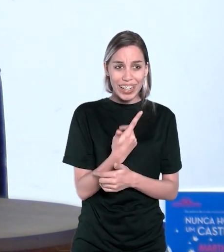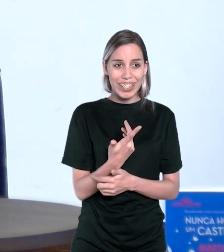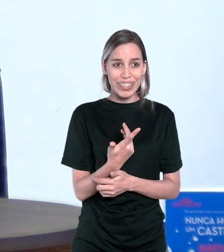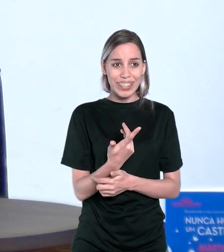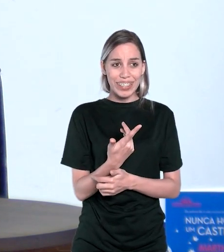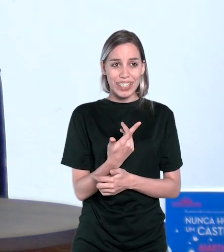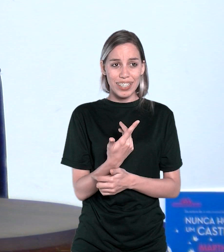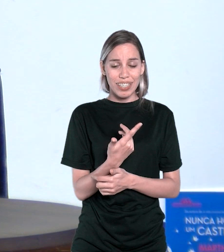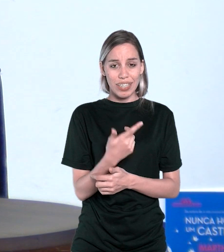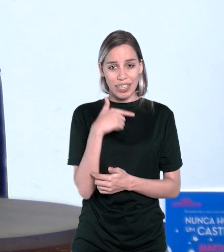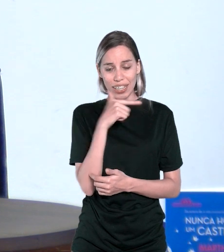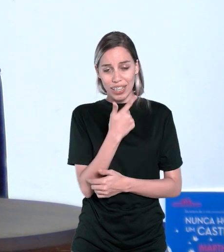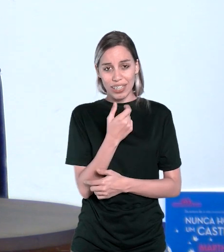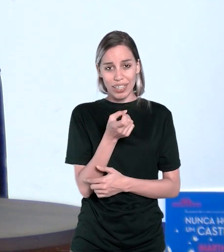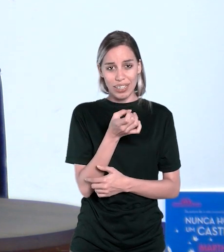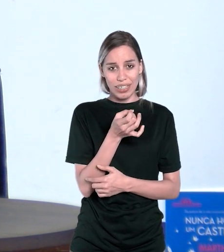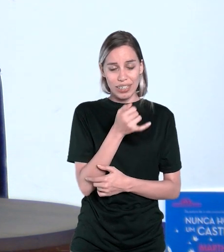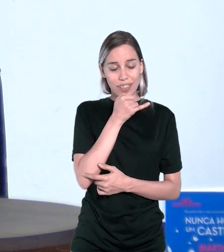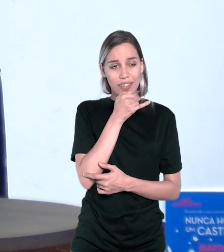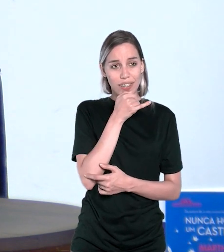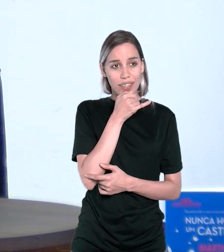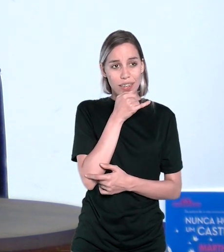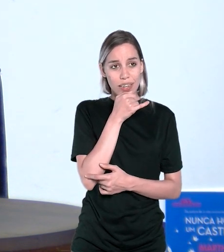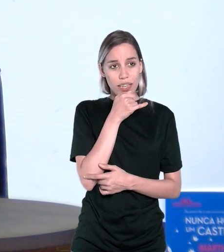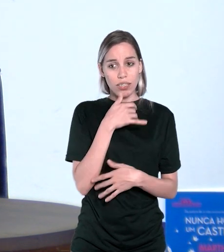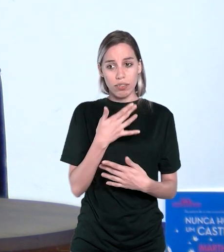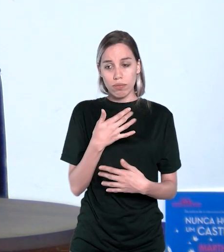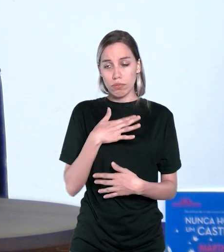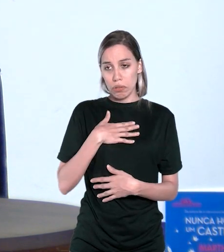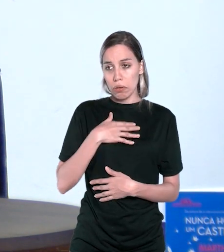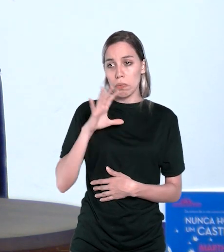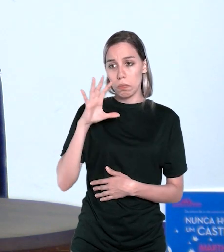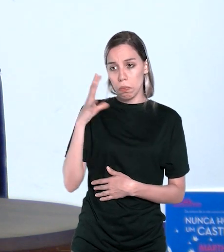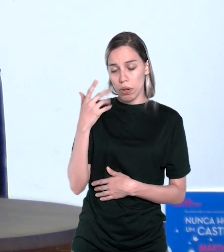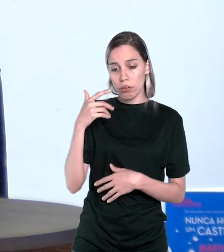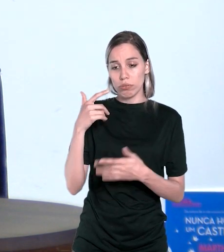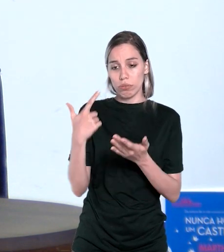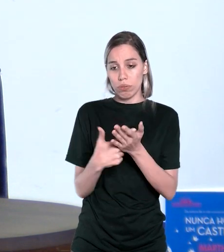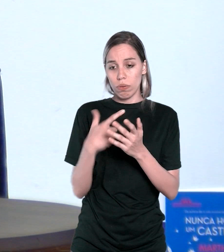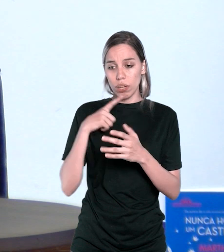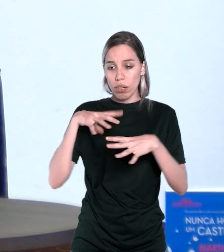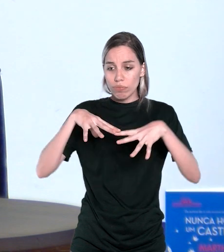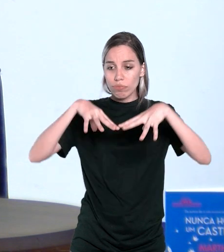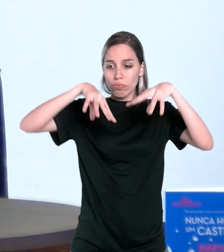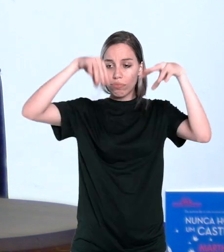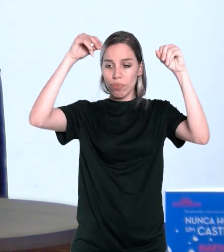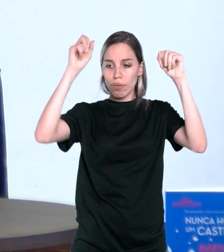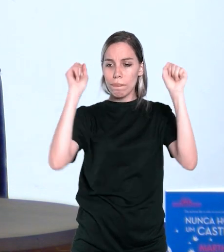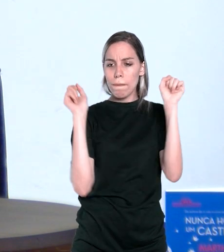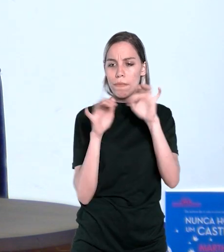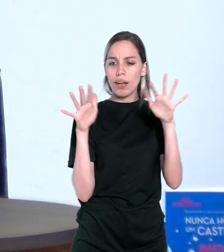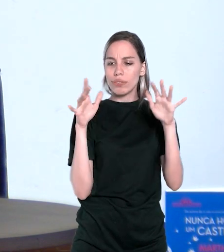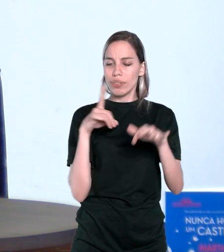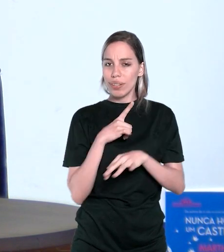tragicomédia que eu comecei a desenvolver em Eurídice. Eu acho que o Castelo, parte do livro tem um certo tom de fábula. Então,